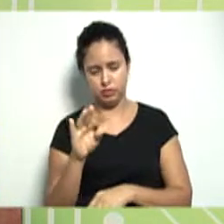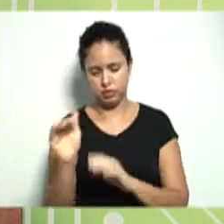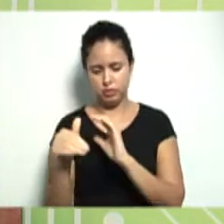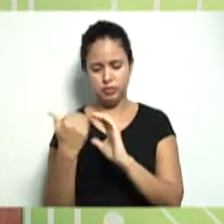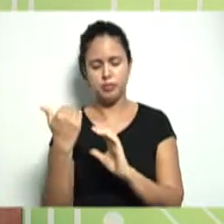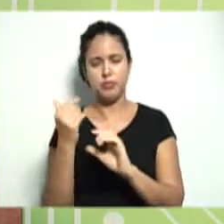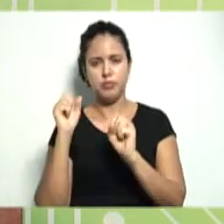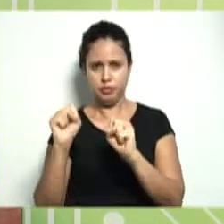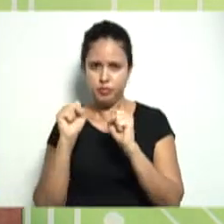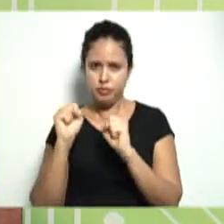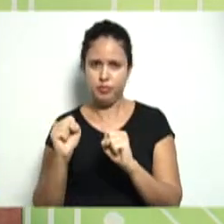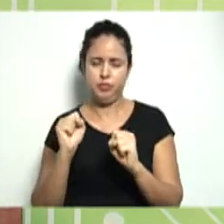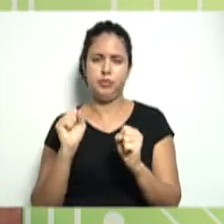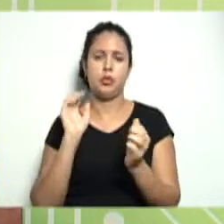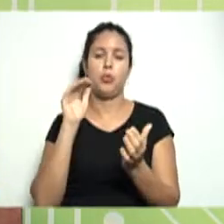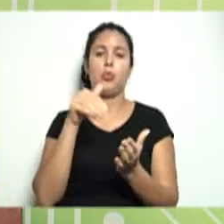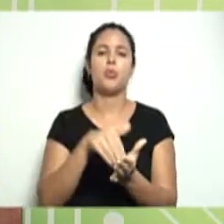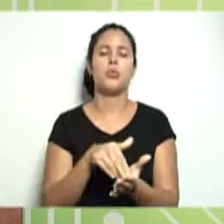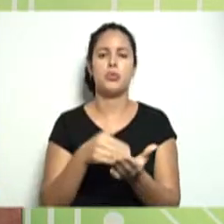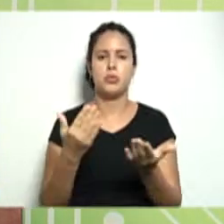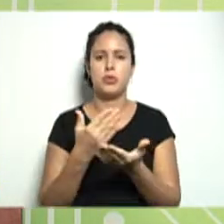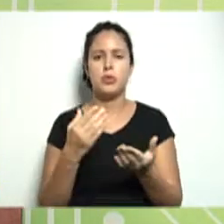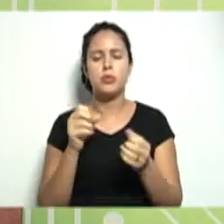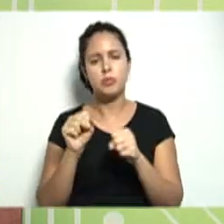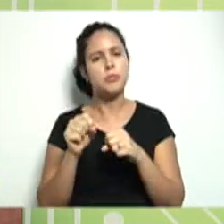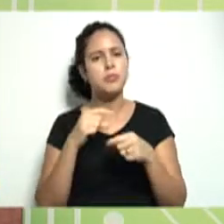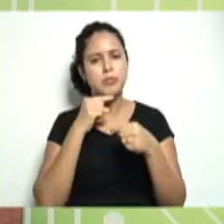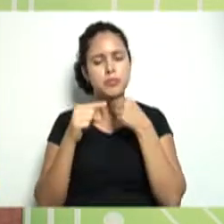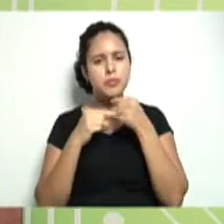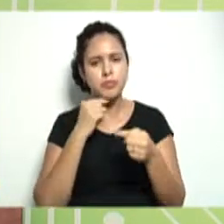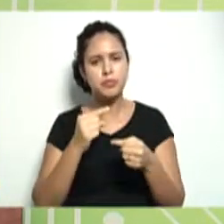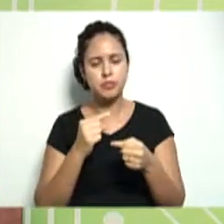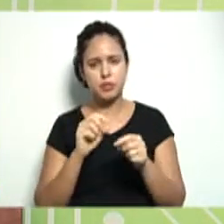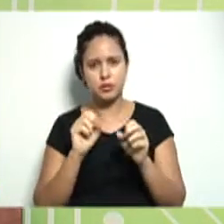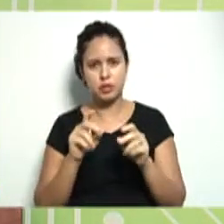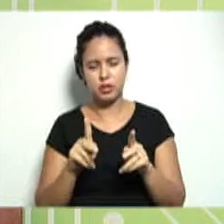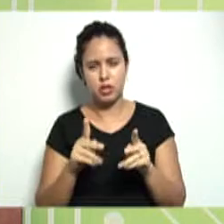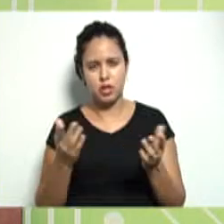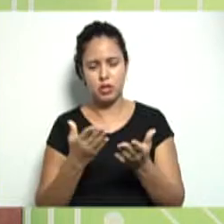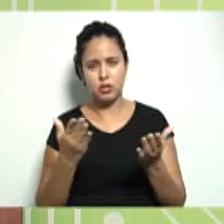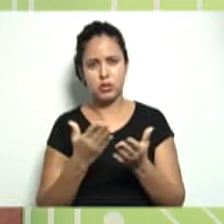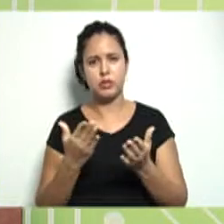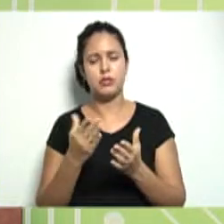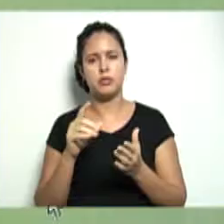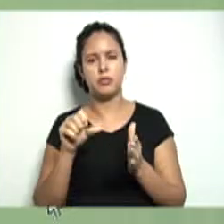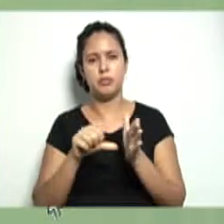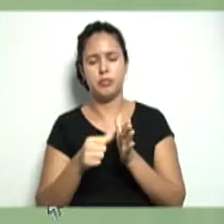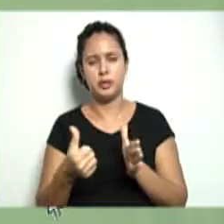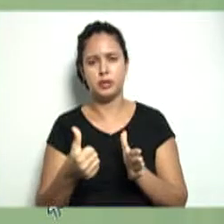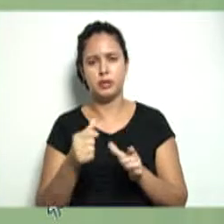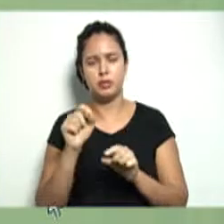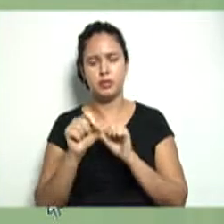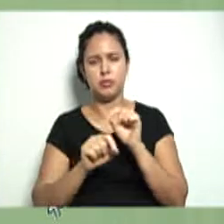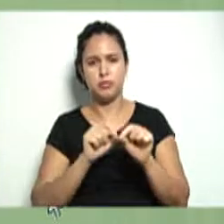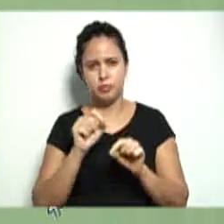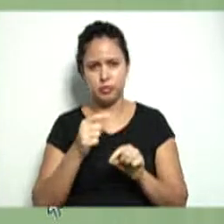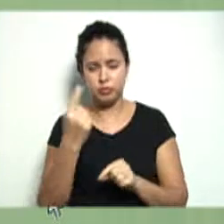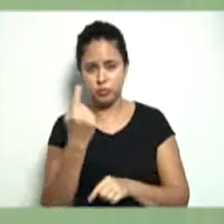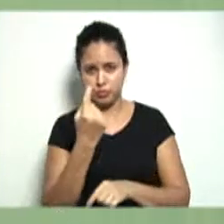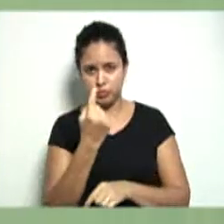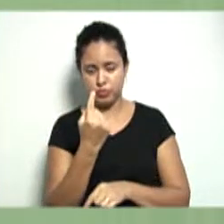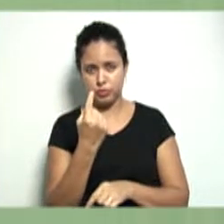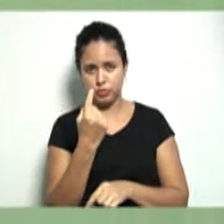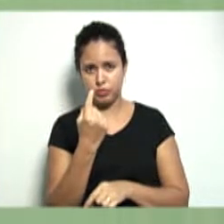gente vai ter para realmente sanar essas dúvidas. Vamos lá para a questão 1, né?